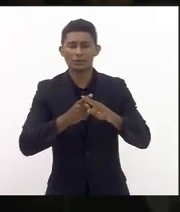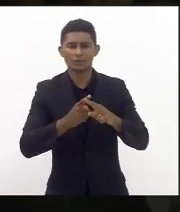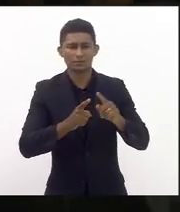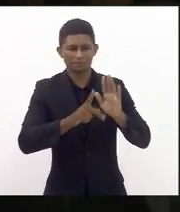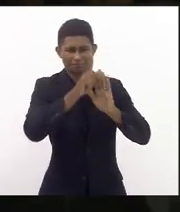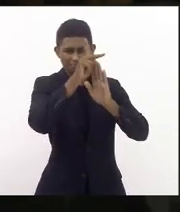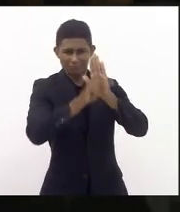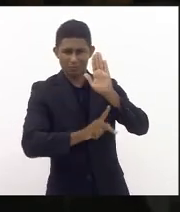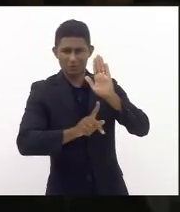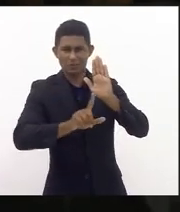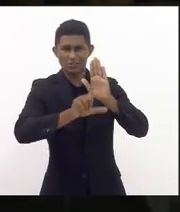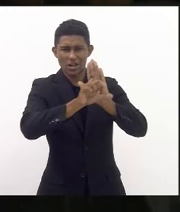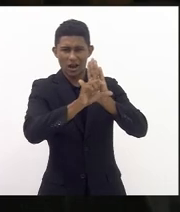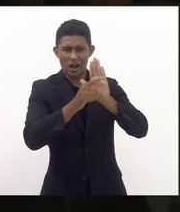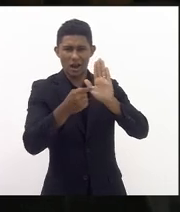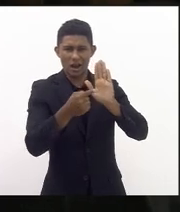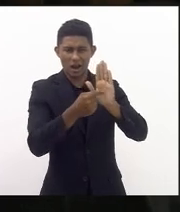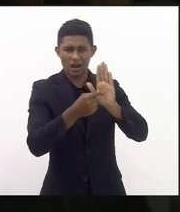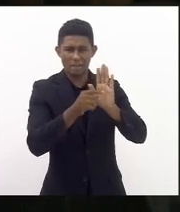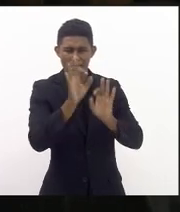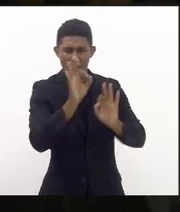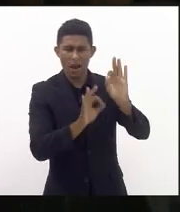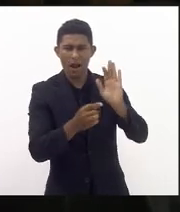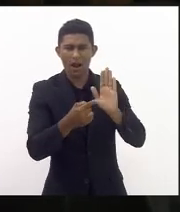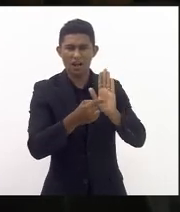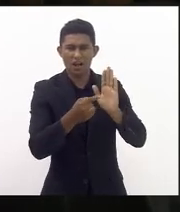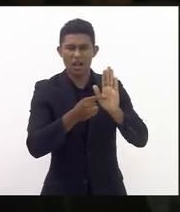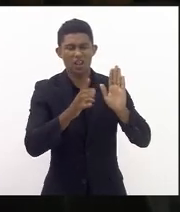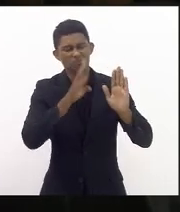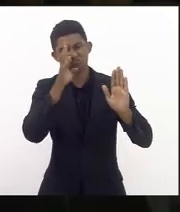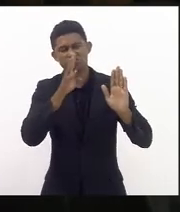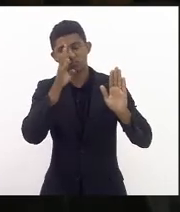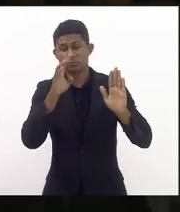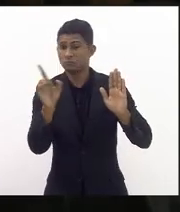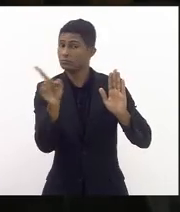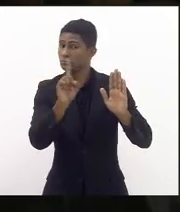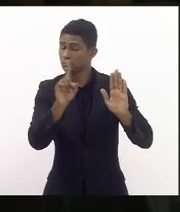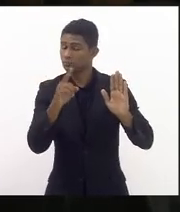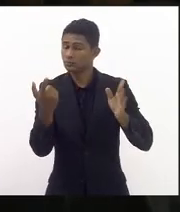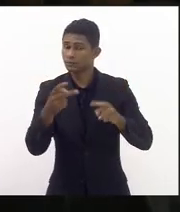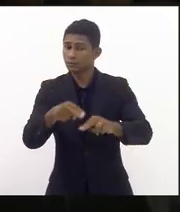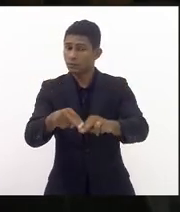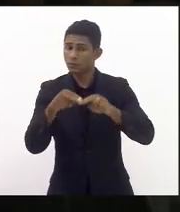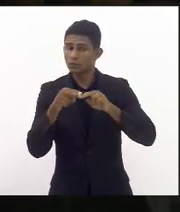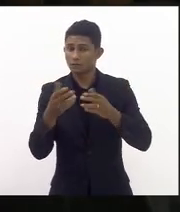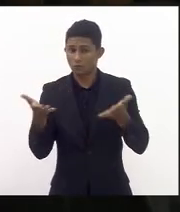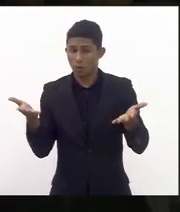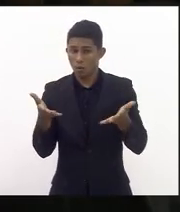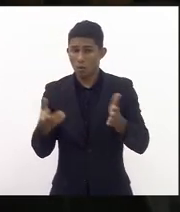trivial, não é um vovó com a uva. Por isso, a audiência pública hoje